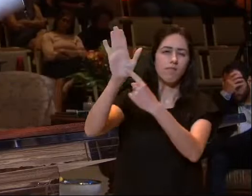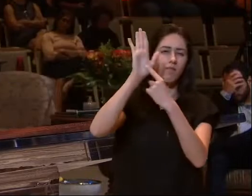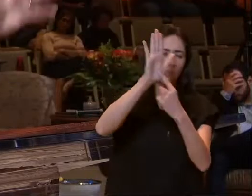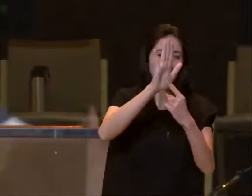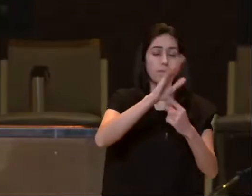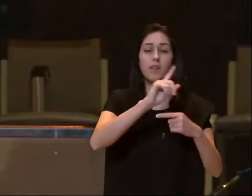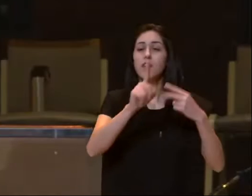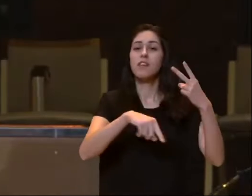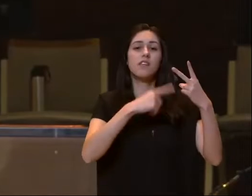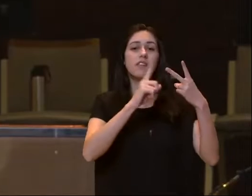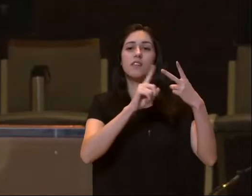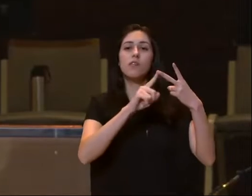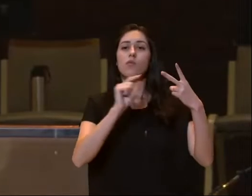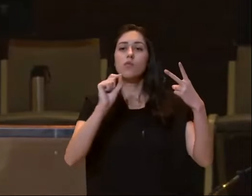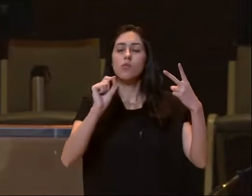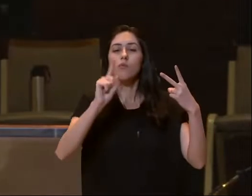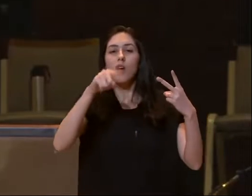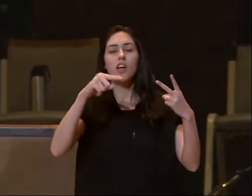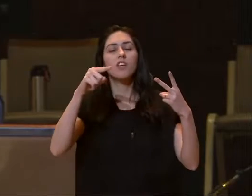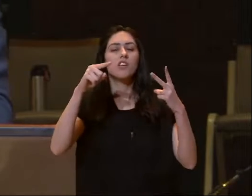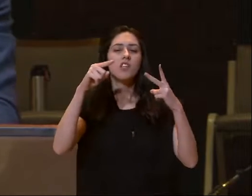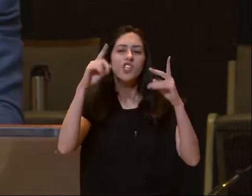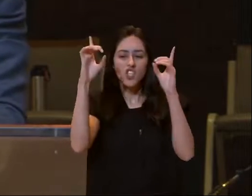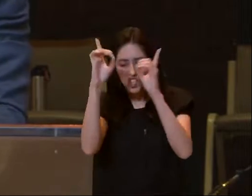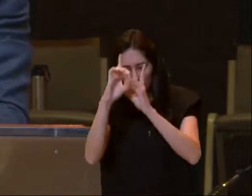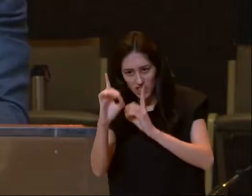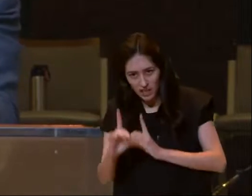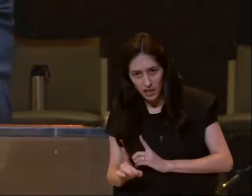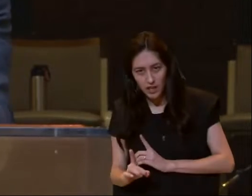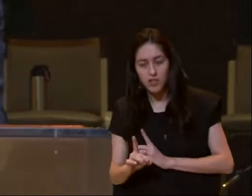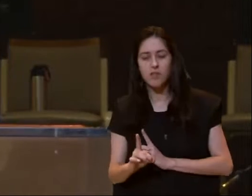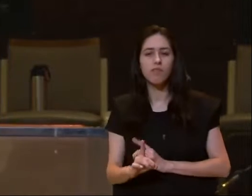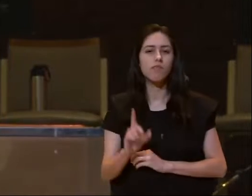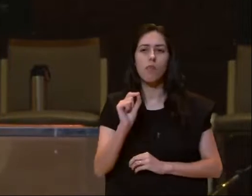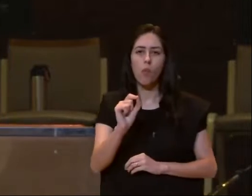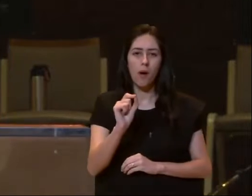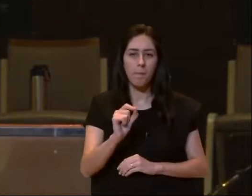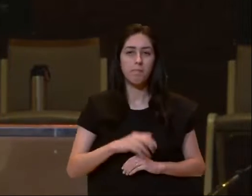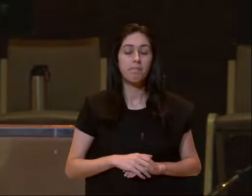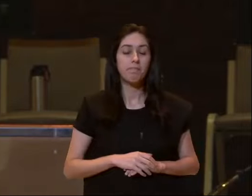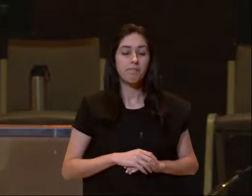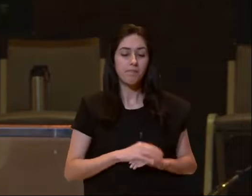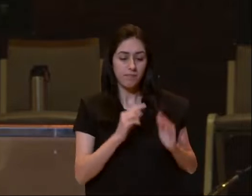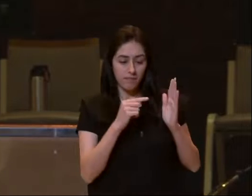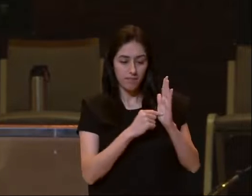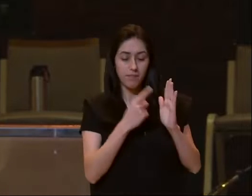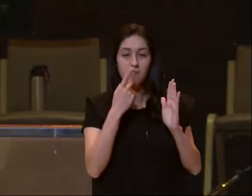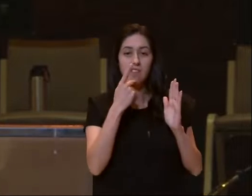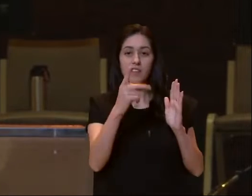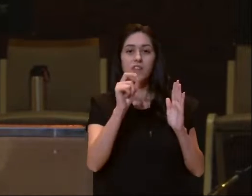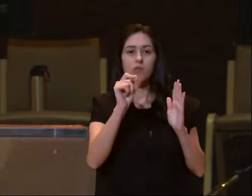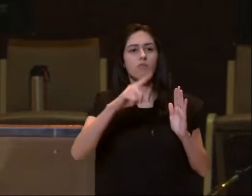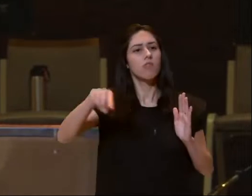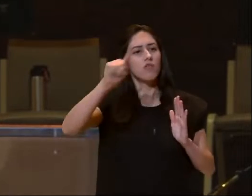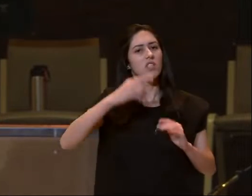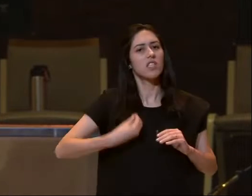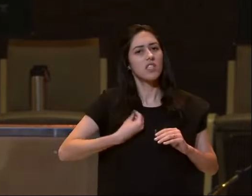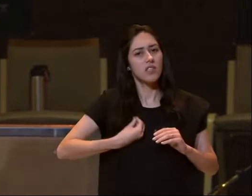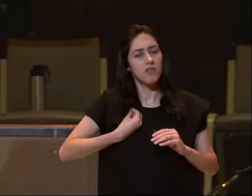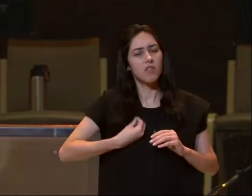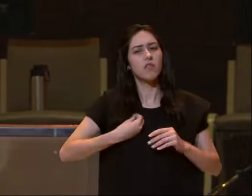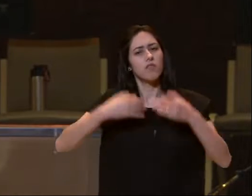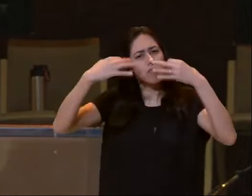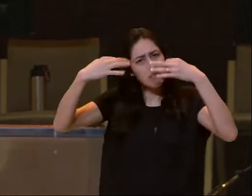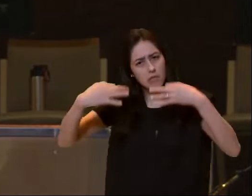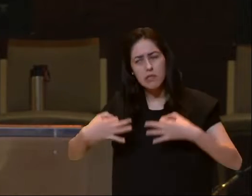Segundo, transbordamento de dignidade. E ele vai falar para que vocês vivam de maneira digna do